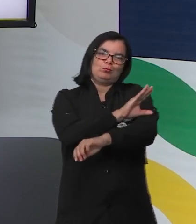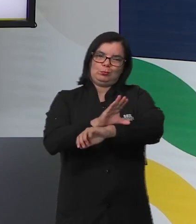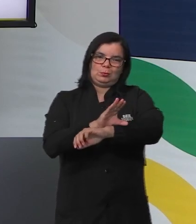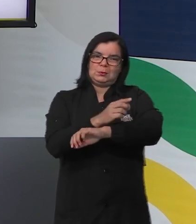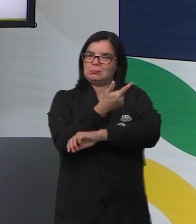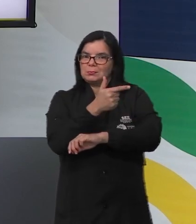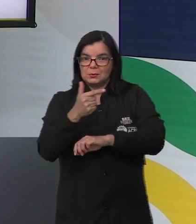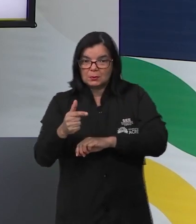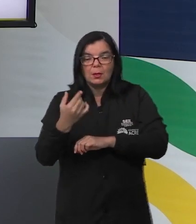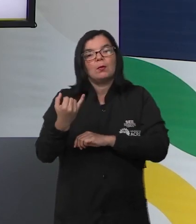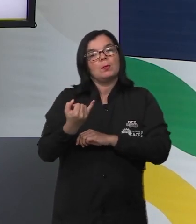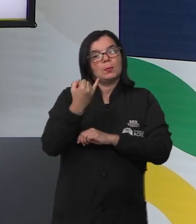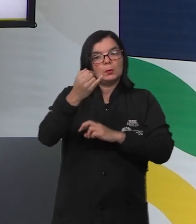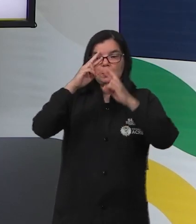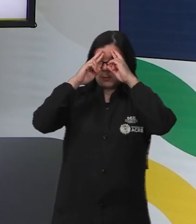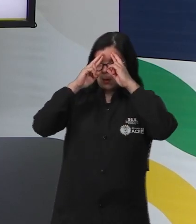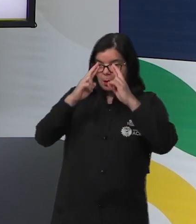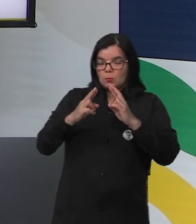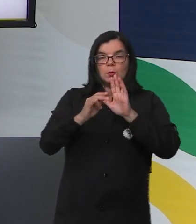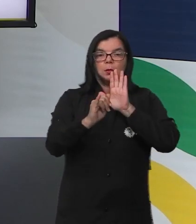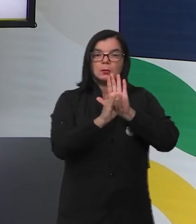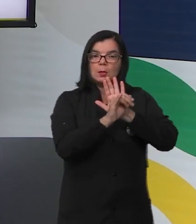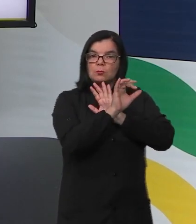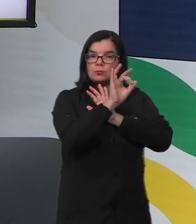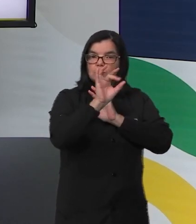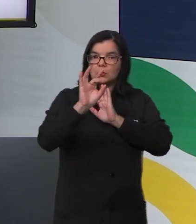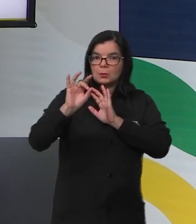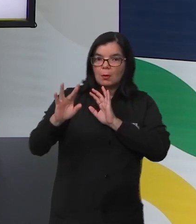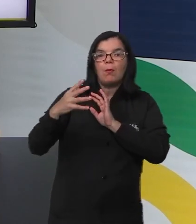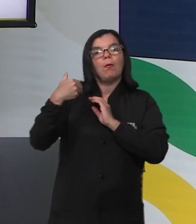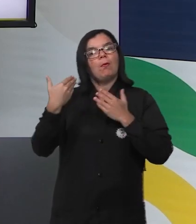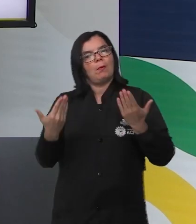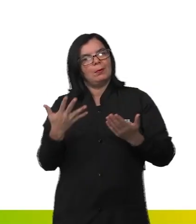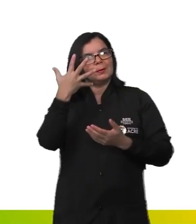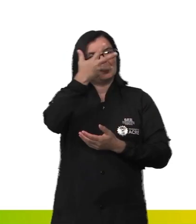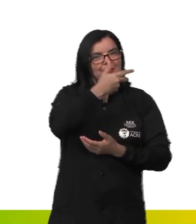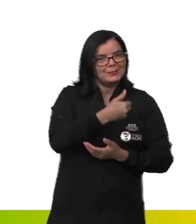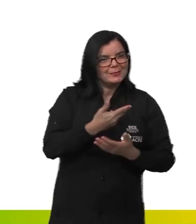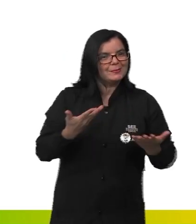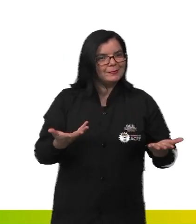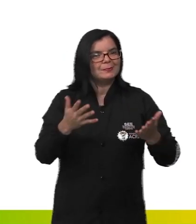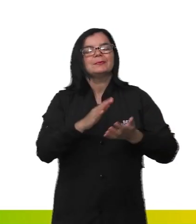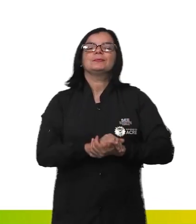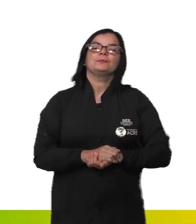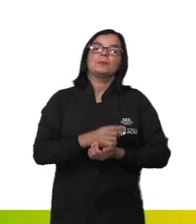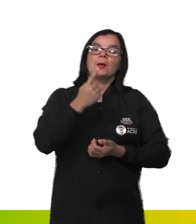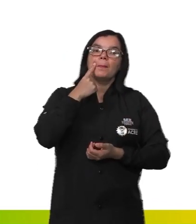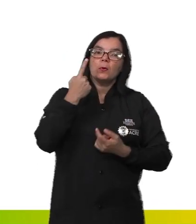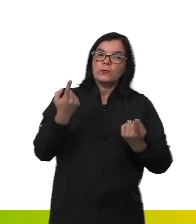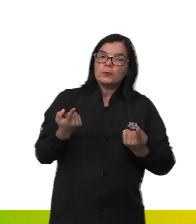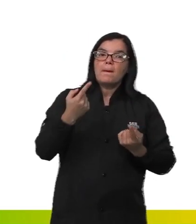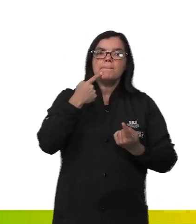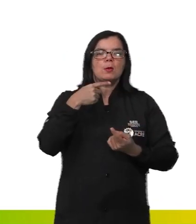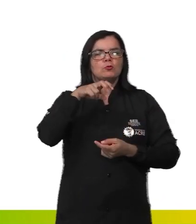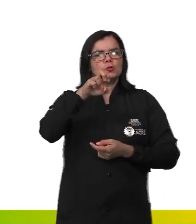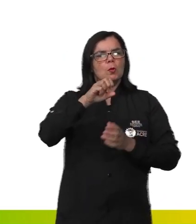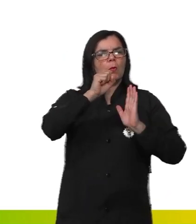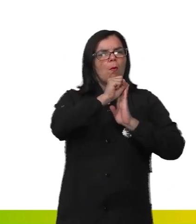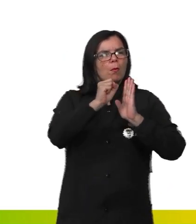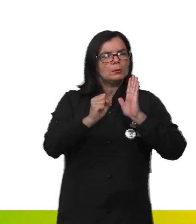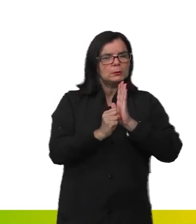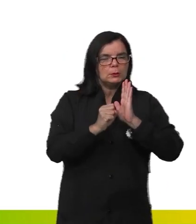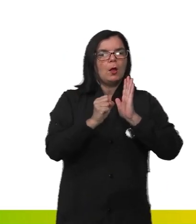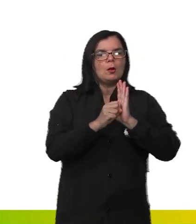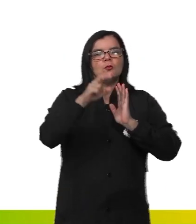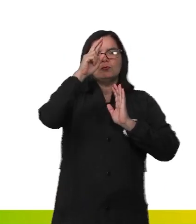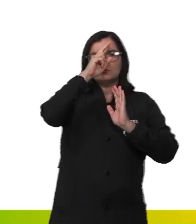Tranquilo? O importante é respeitar a identidade de cada um. Olha que belíssimo. Avançando, foca na tela. Por fim, mesmo com mais de 5